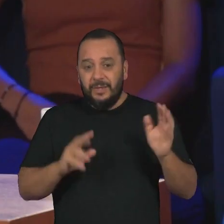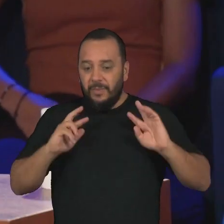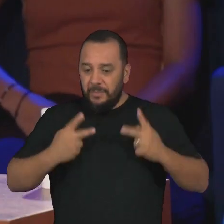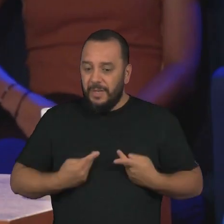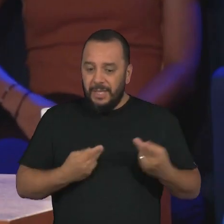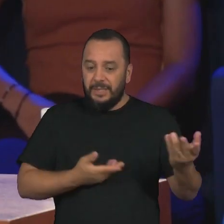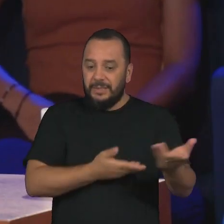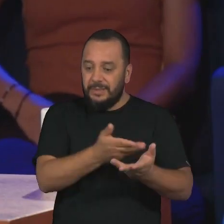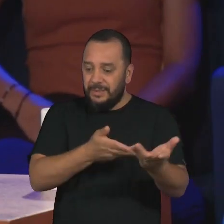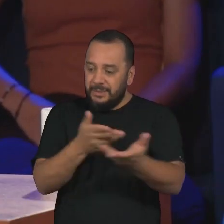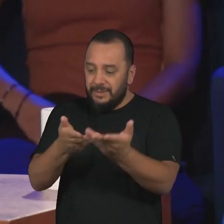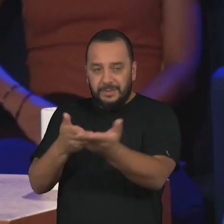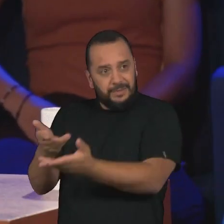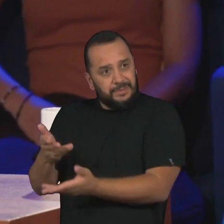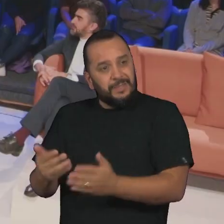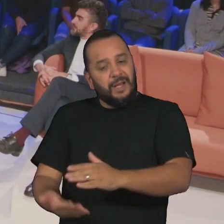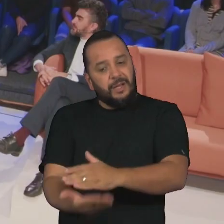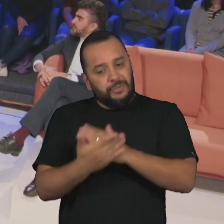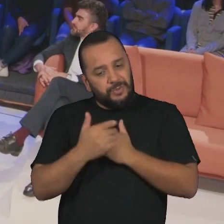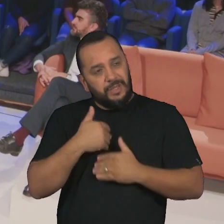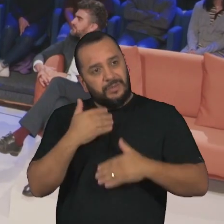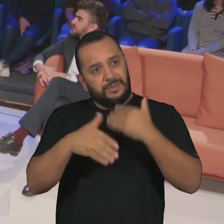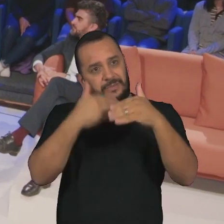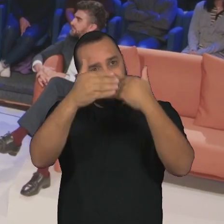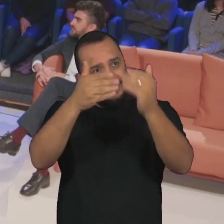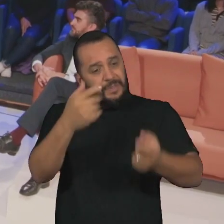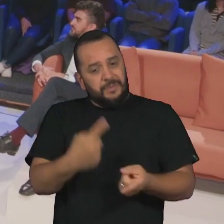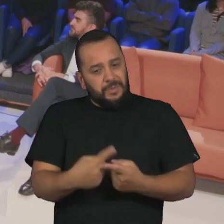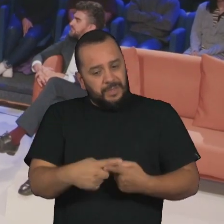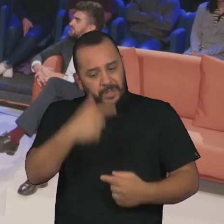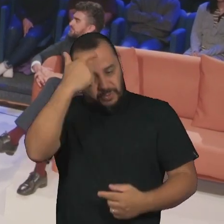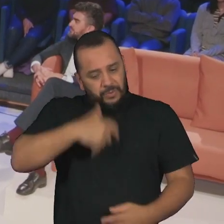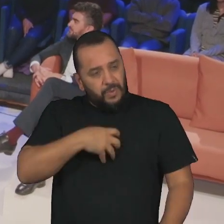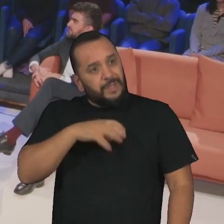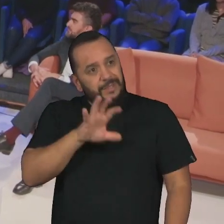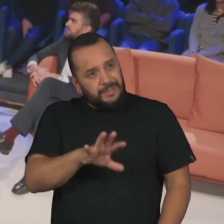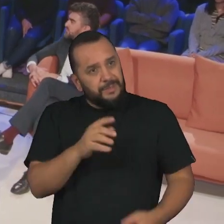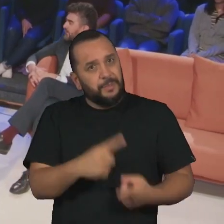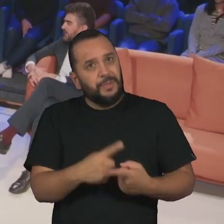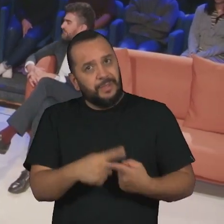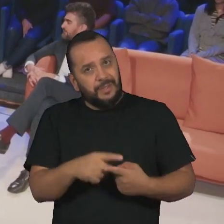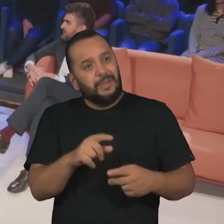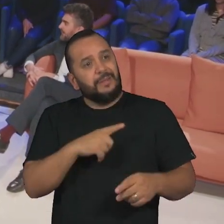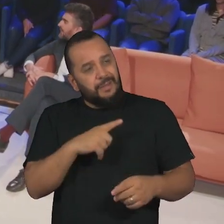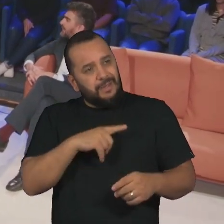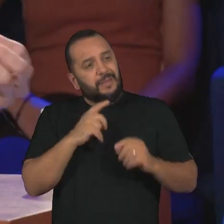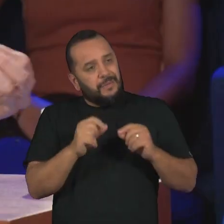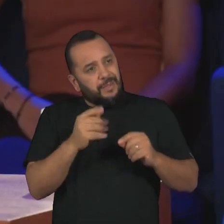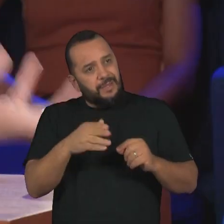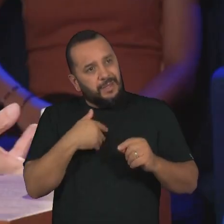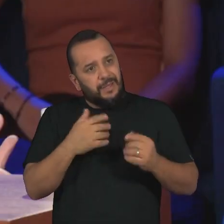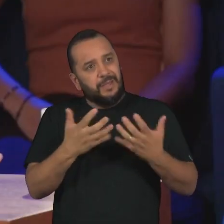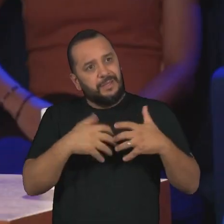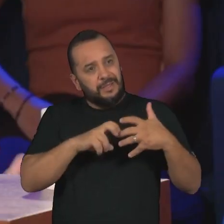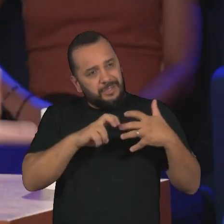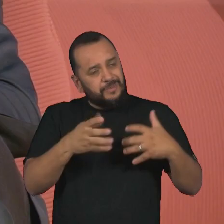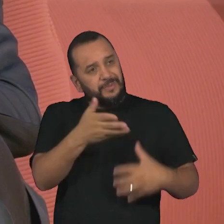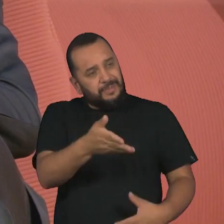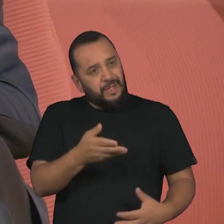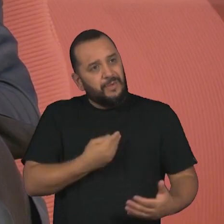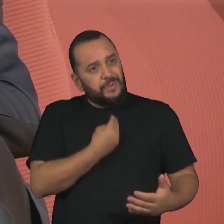que nos desenvolve, né? A gente não seria quem a gente é se não tivesse isso aqui. O olhar para o outro, a convivência com o